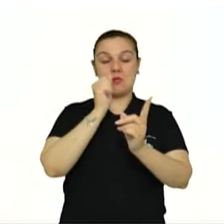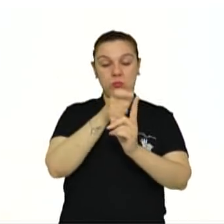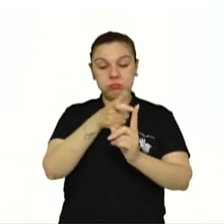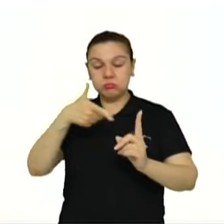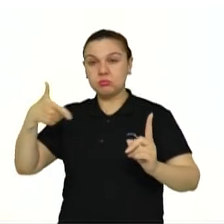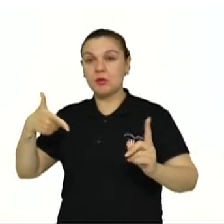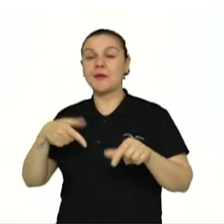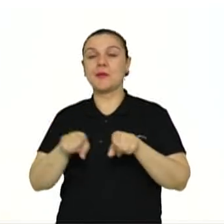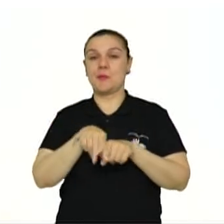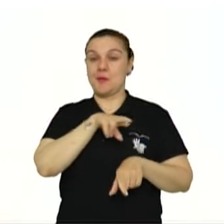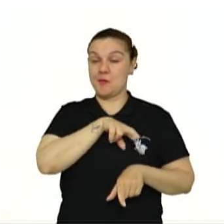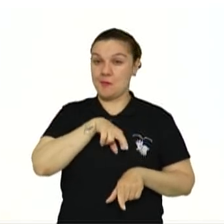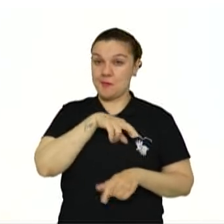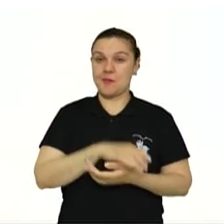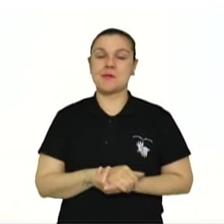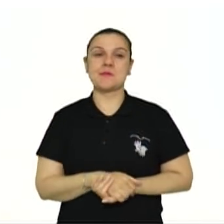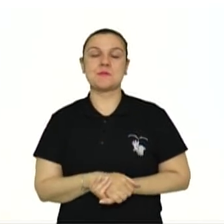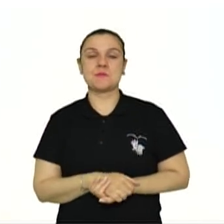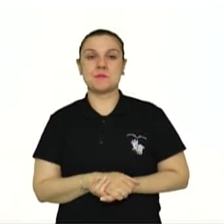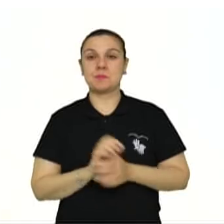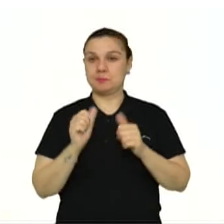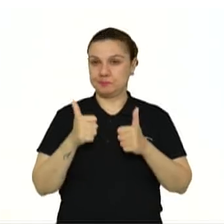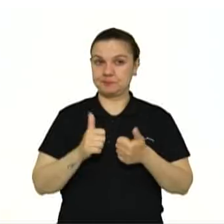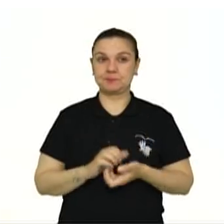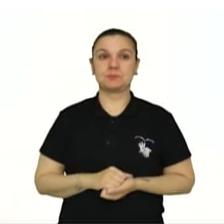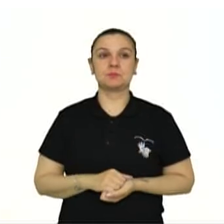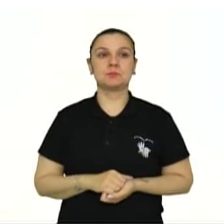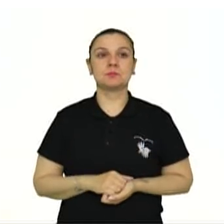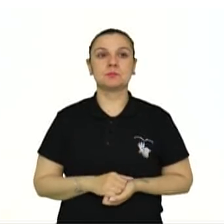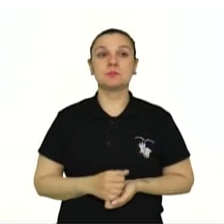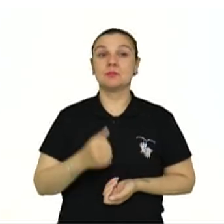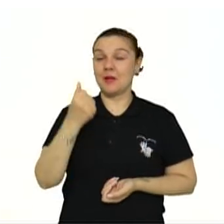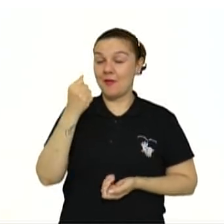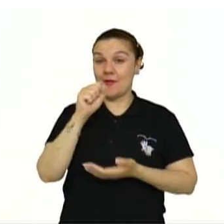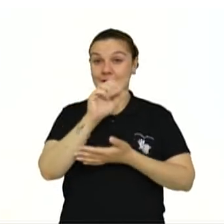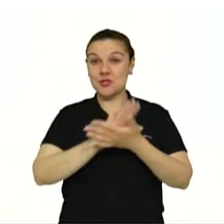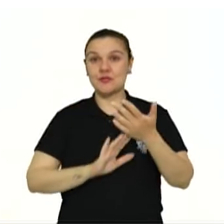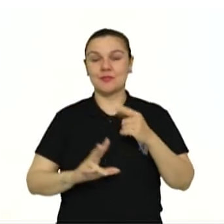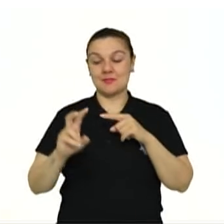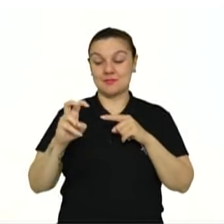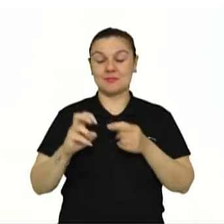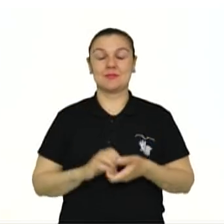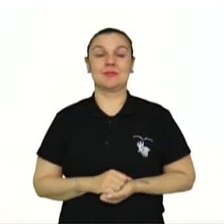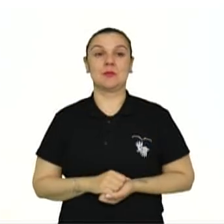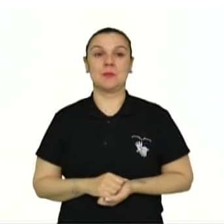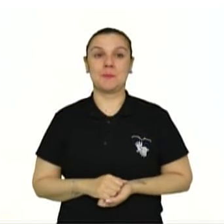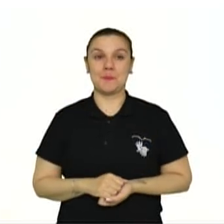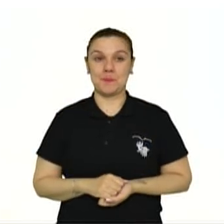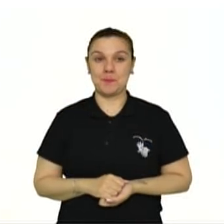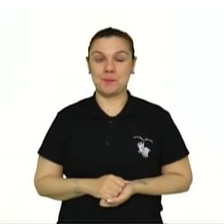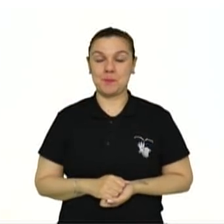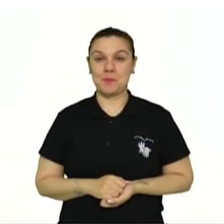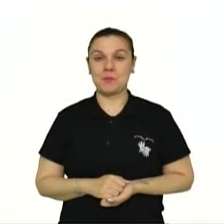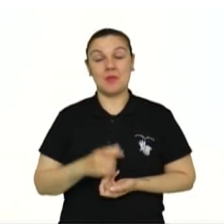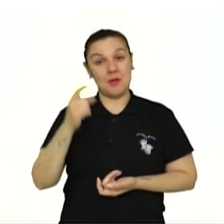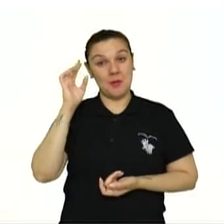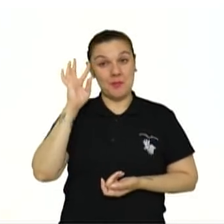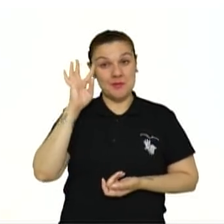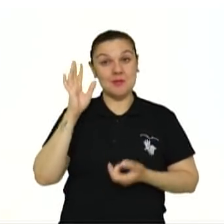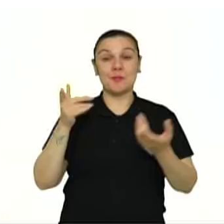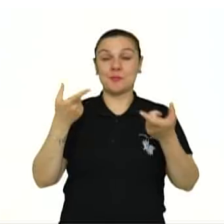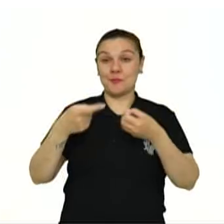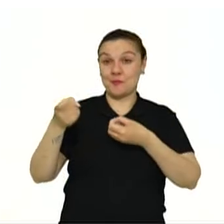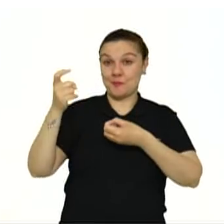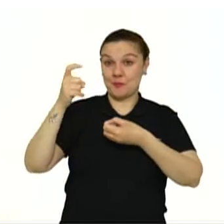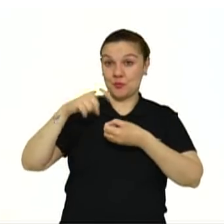os romances, por exemplo. Tranquilo? E agora, atividade número 5, para pensarmos e